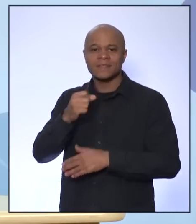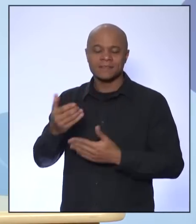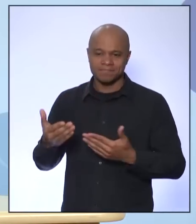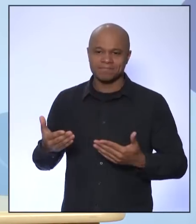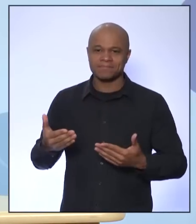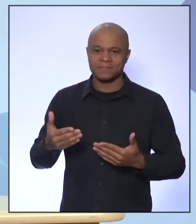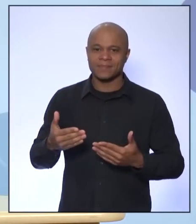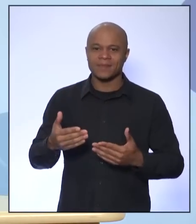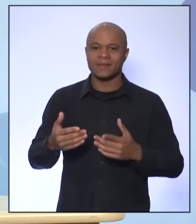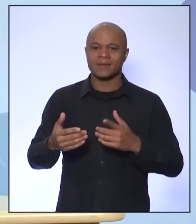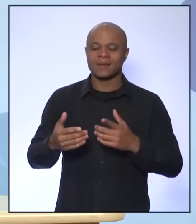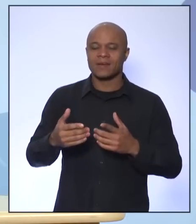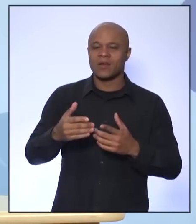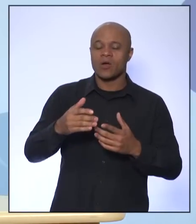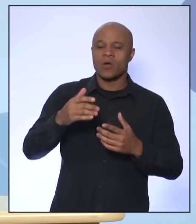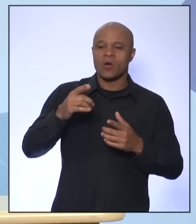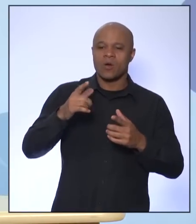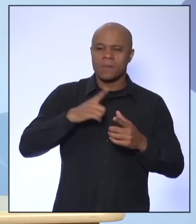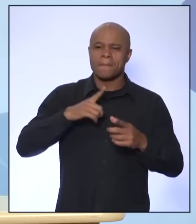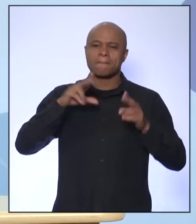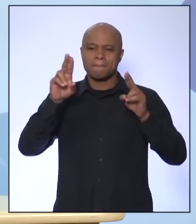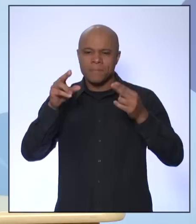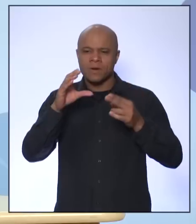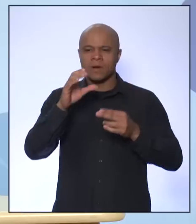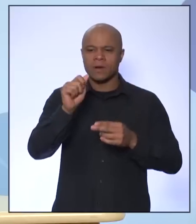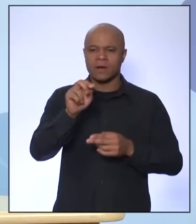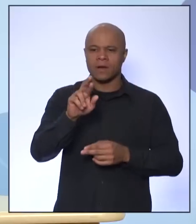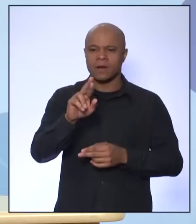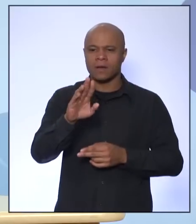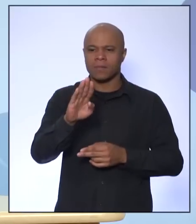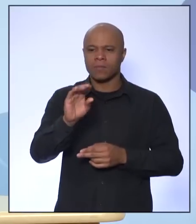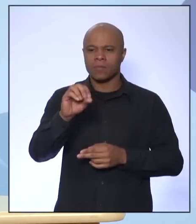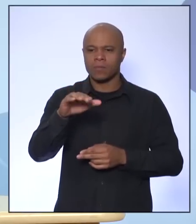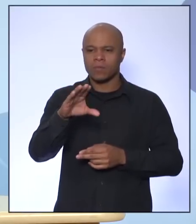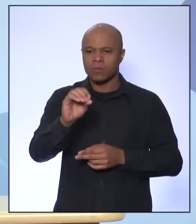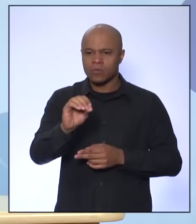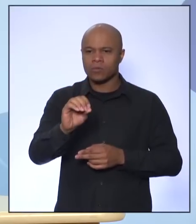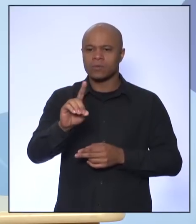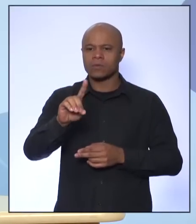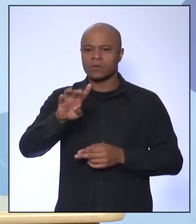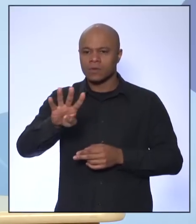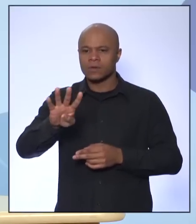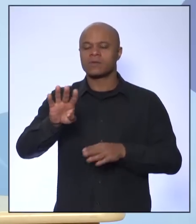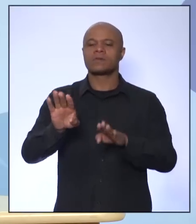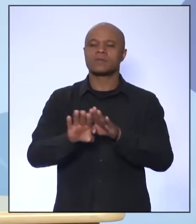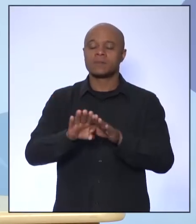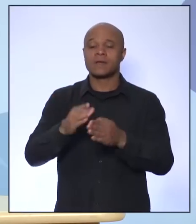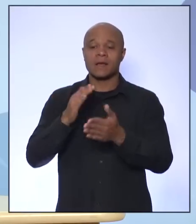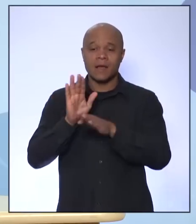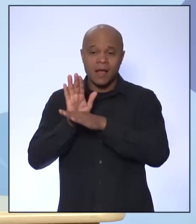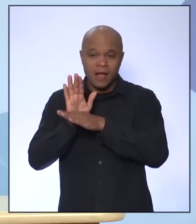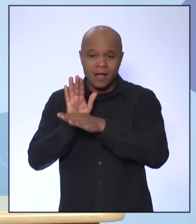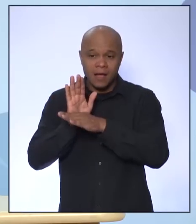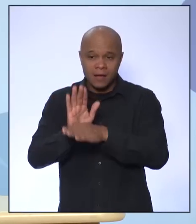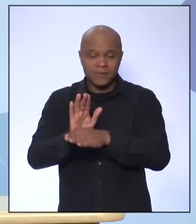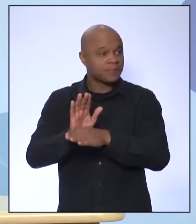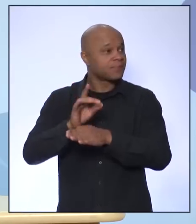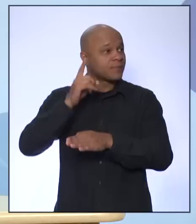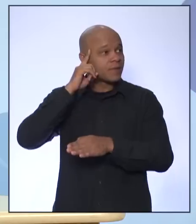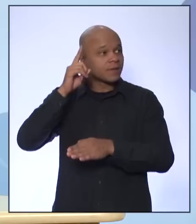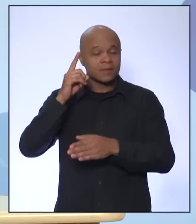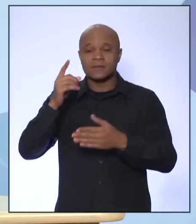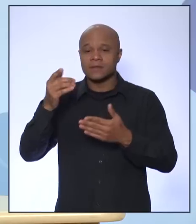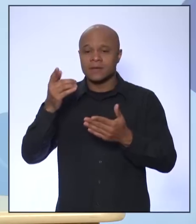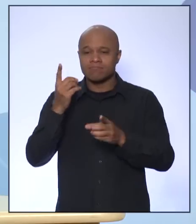que ajuda também a datar esses objetos. Assim, a princípio, agora, essa é a resposta que eu tenho. A gente precisaria de uma aula mais